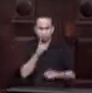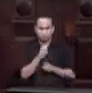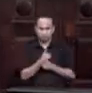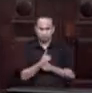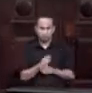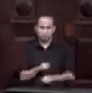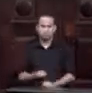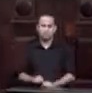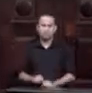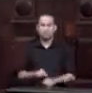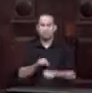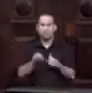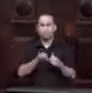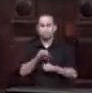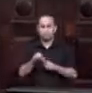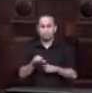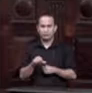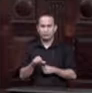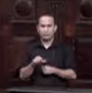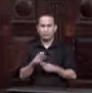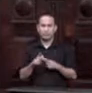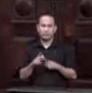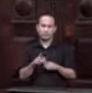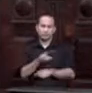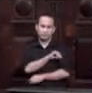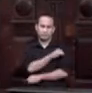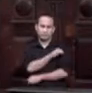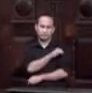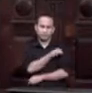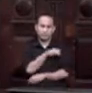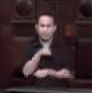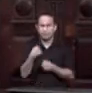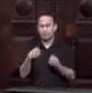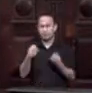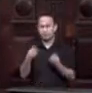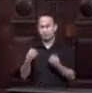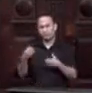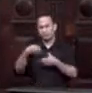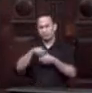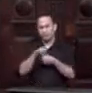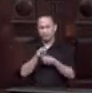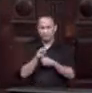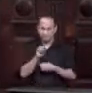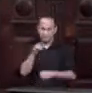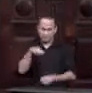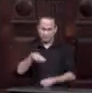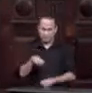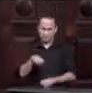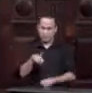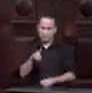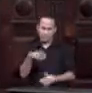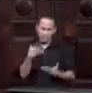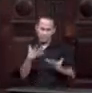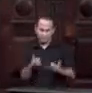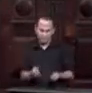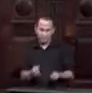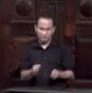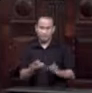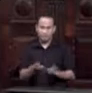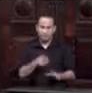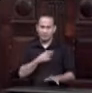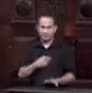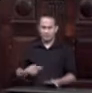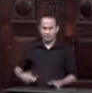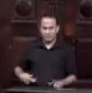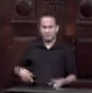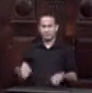página do Estado do Rio de Janeiro, o PDT vota sim a esse projeto. Não concordando no fundo, na verdade, o presidente da casa foi